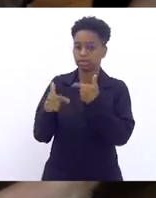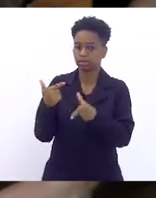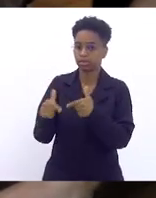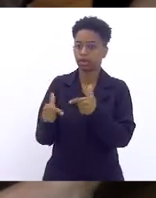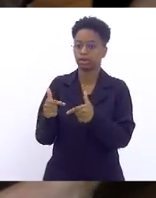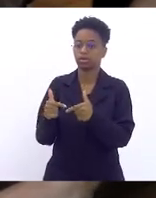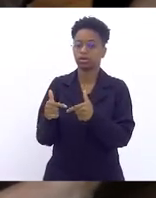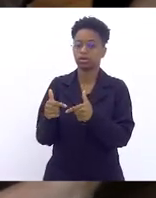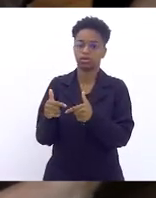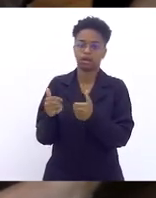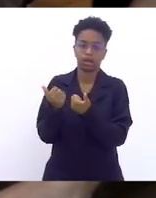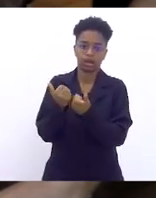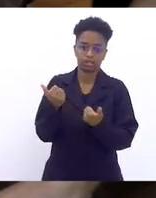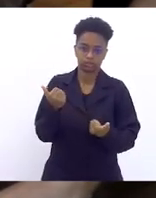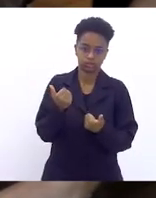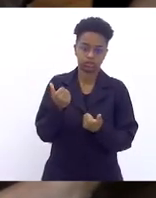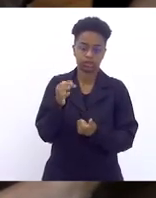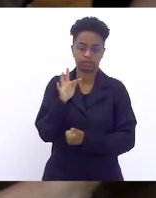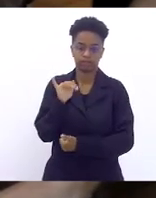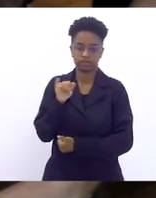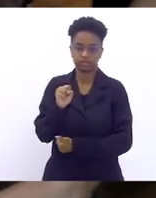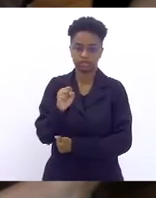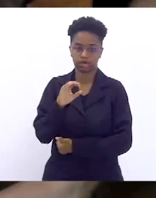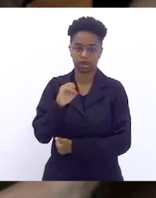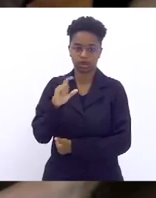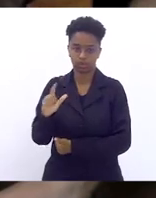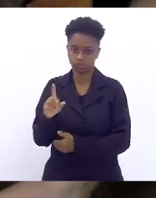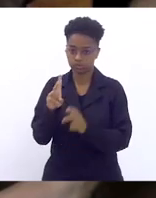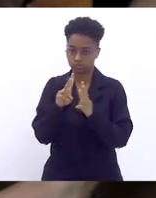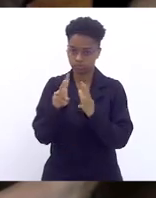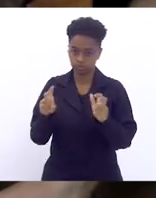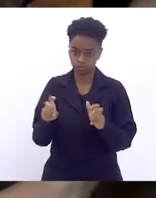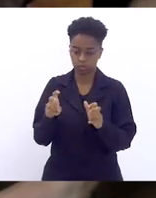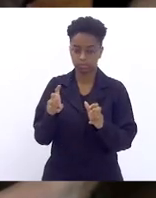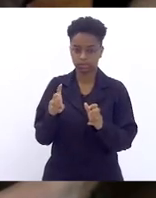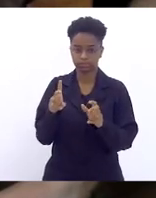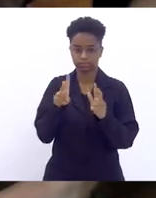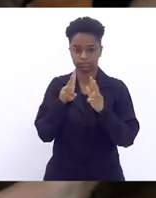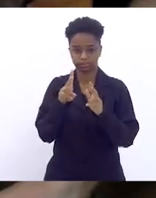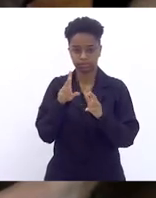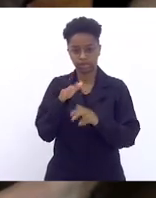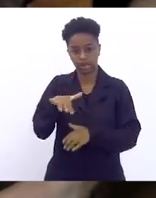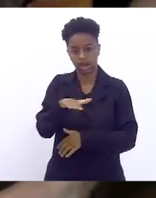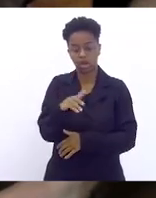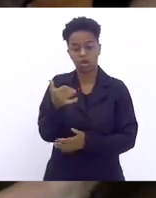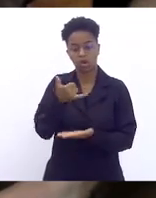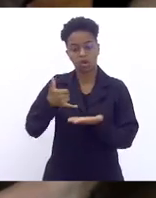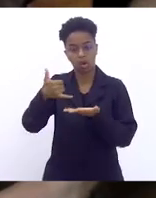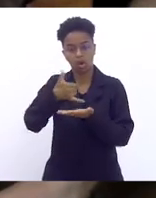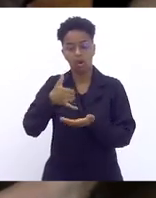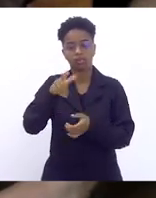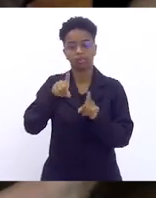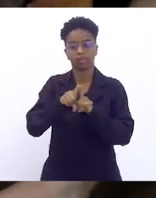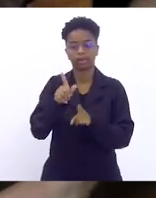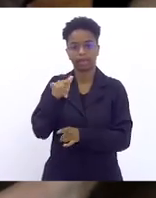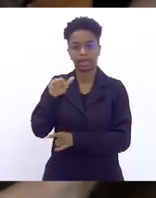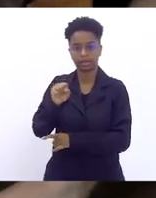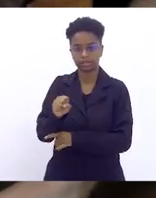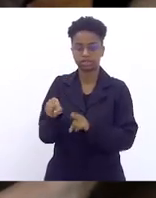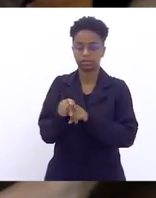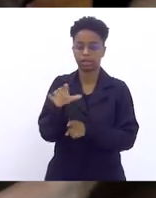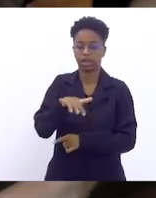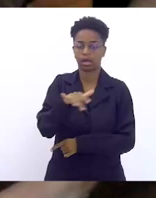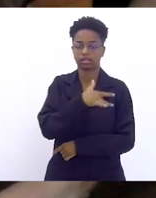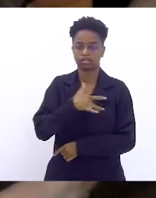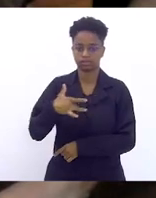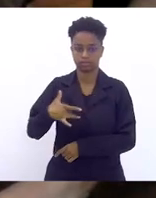pela Assessoria fiscal no que diz respeito ao Complexo de óleo e gás e também no complexo industrial da saúde